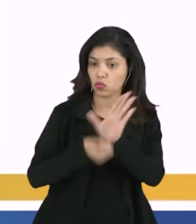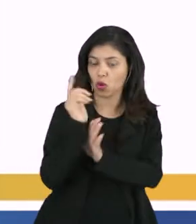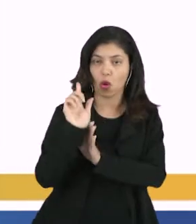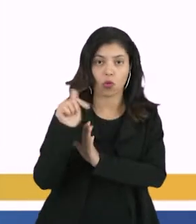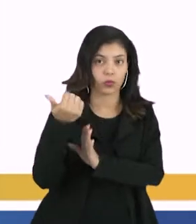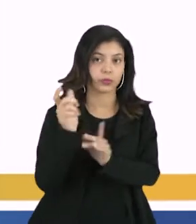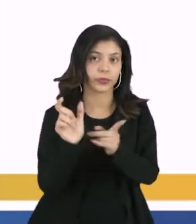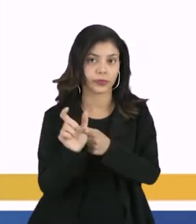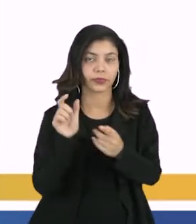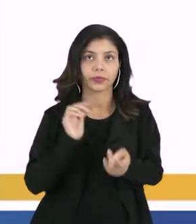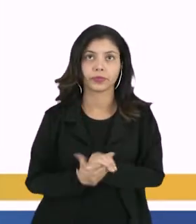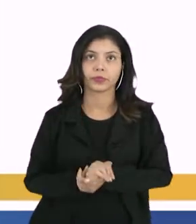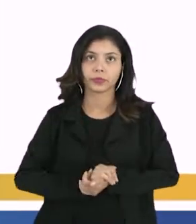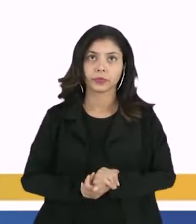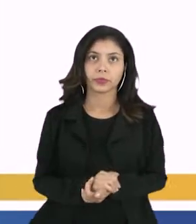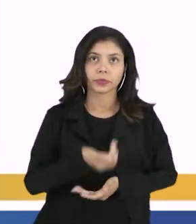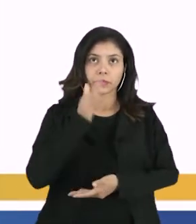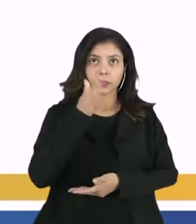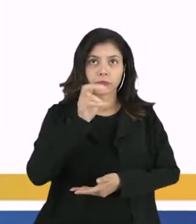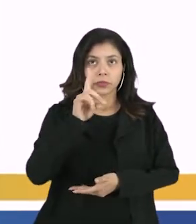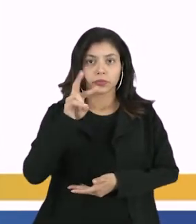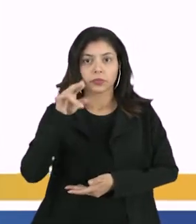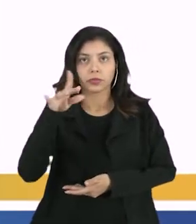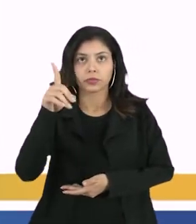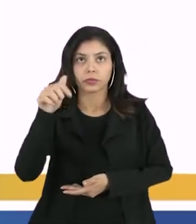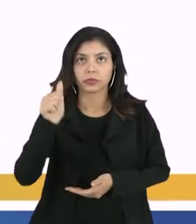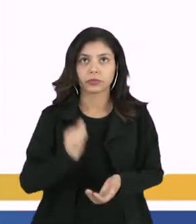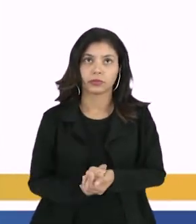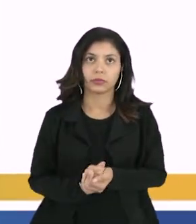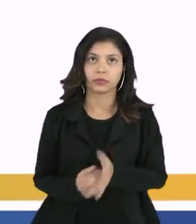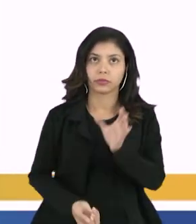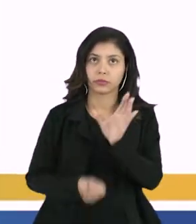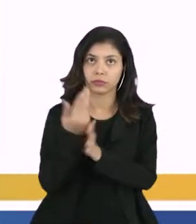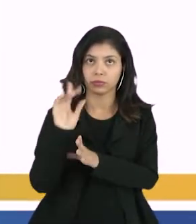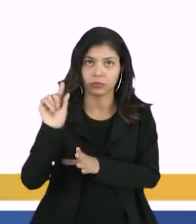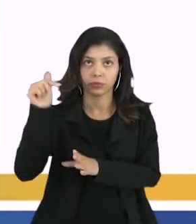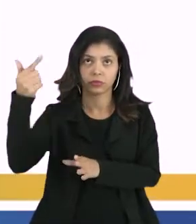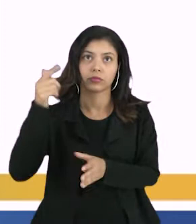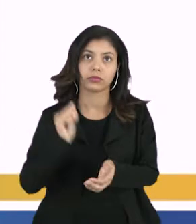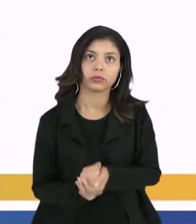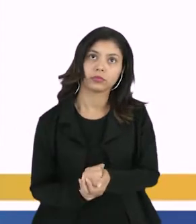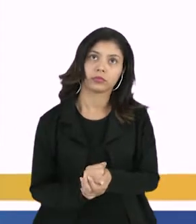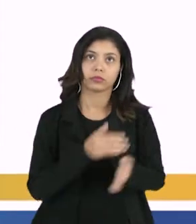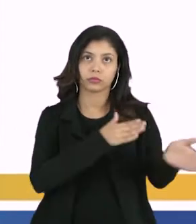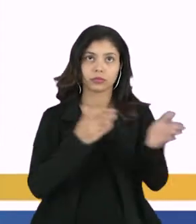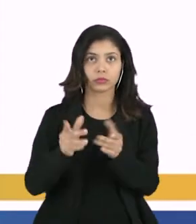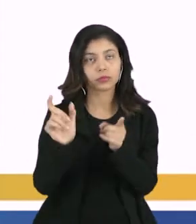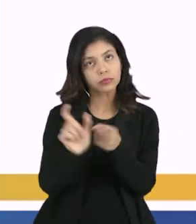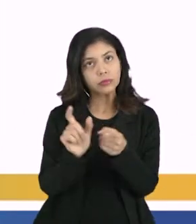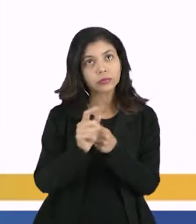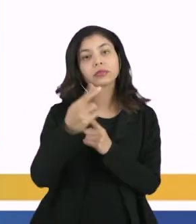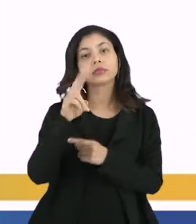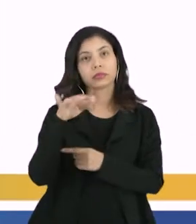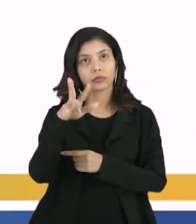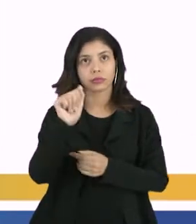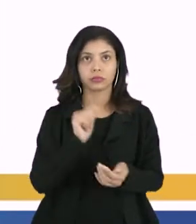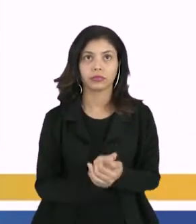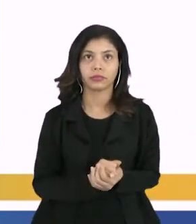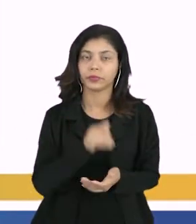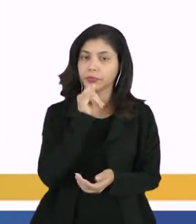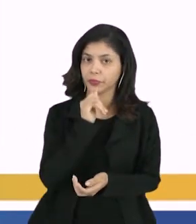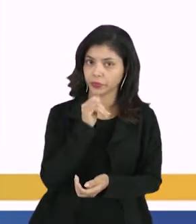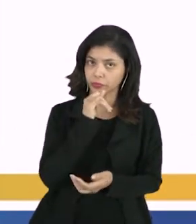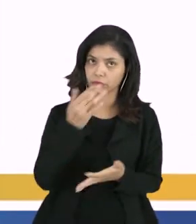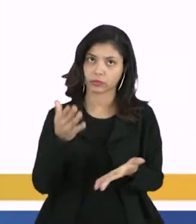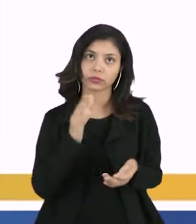origem a outras palavras. Já as palavras derivadas são palavras que surgem a partir das palavras